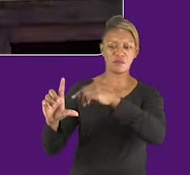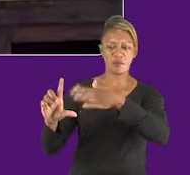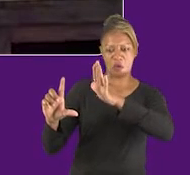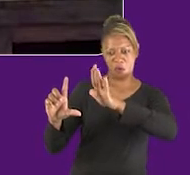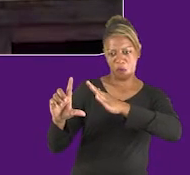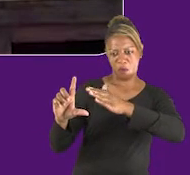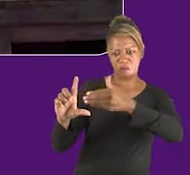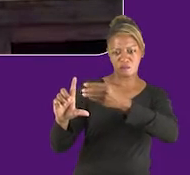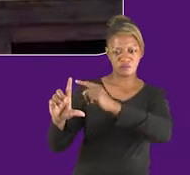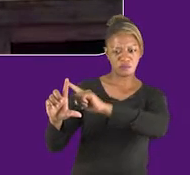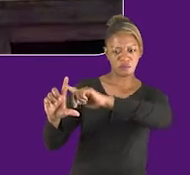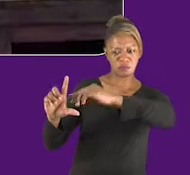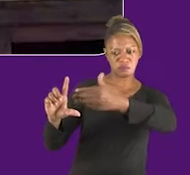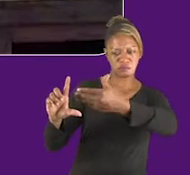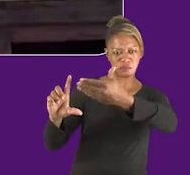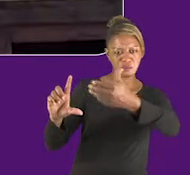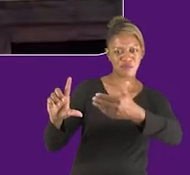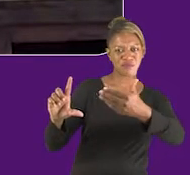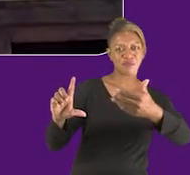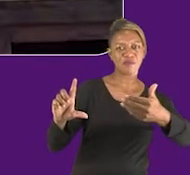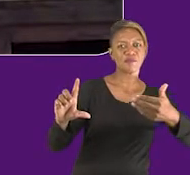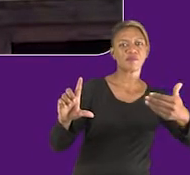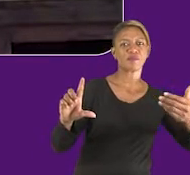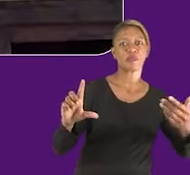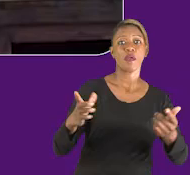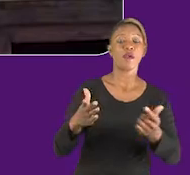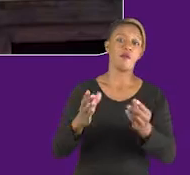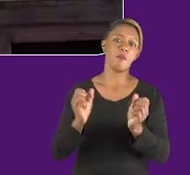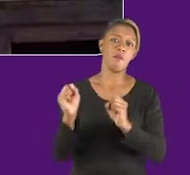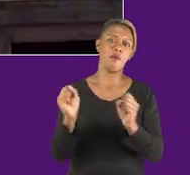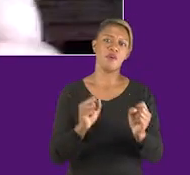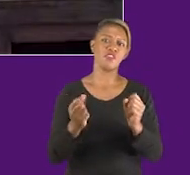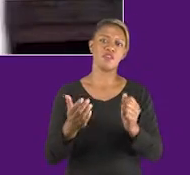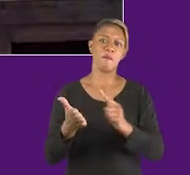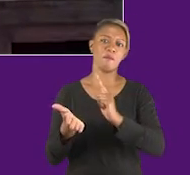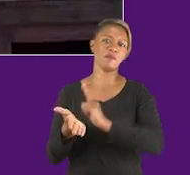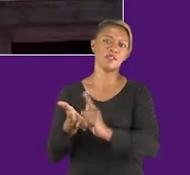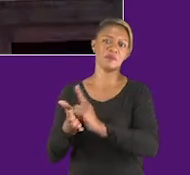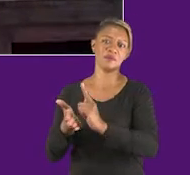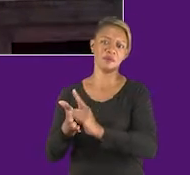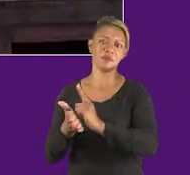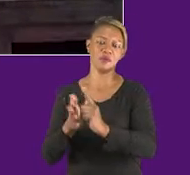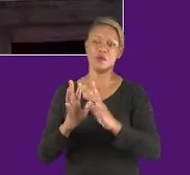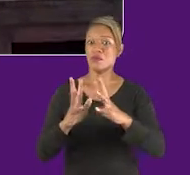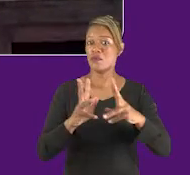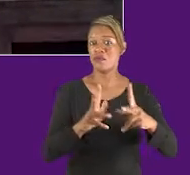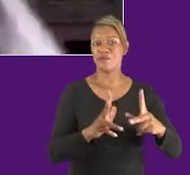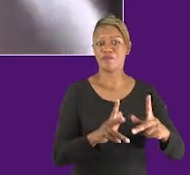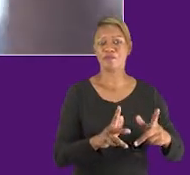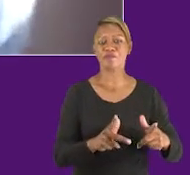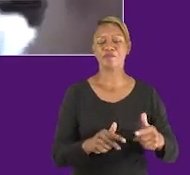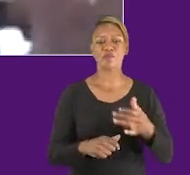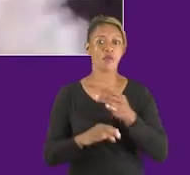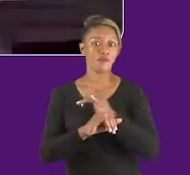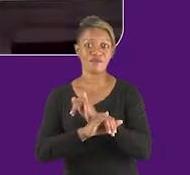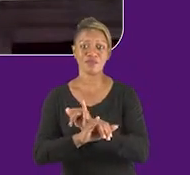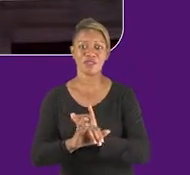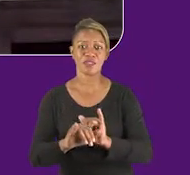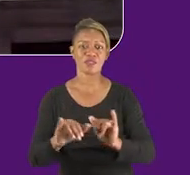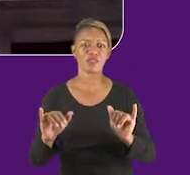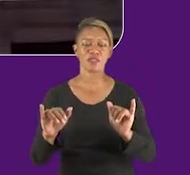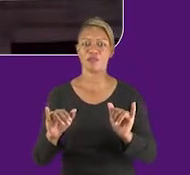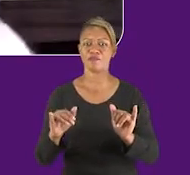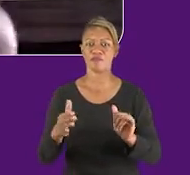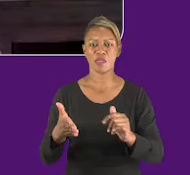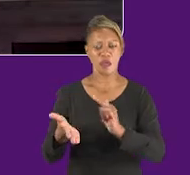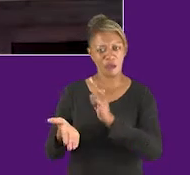no software a gente por exemplo pode desenhar tela no papel e pode fazer toda a navegação no papel e pode dizer te cortar